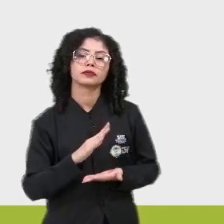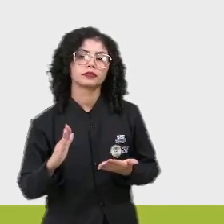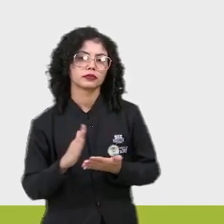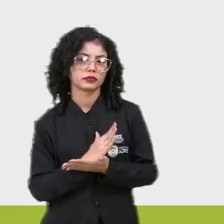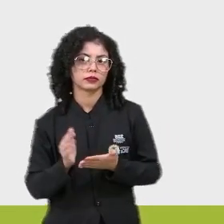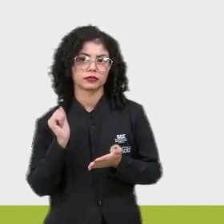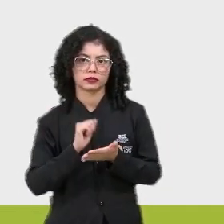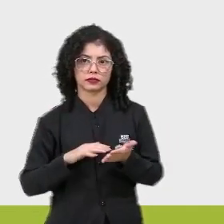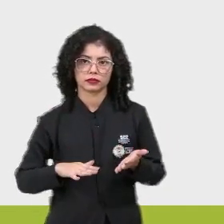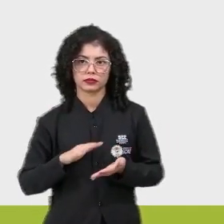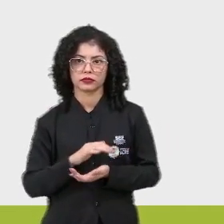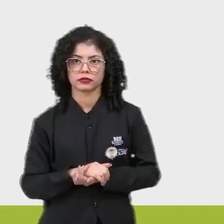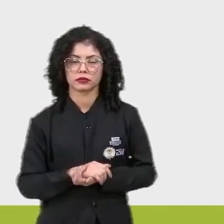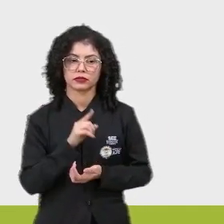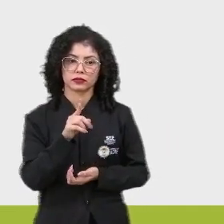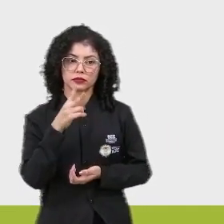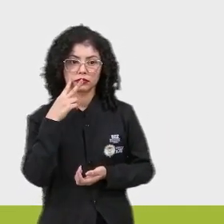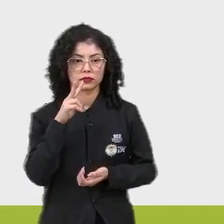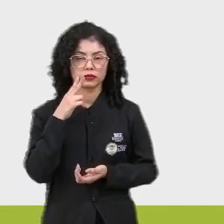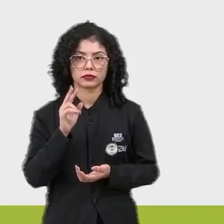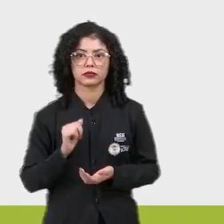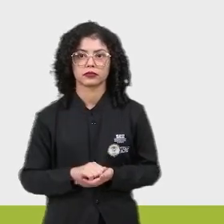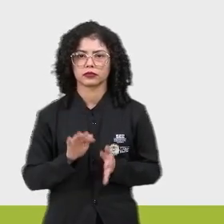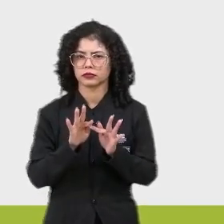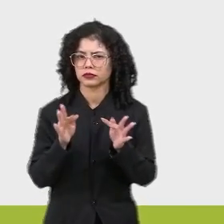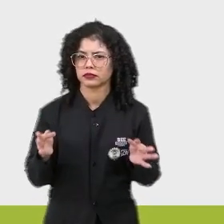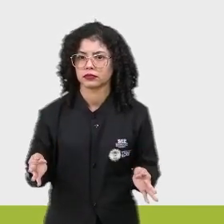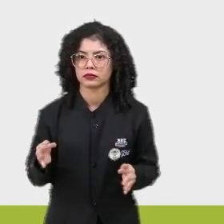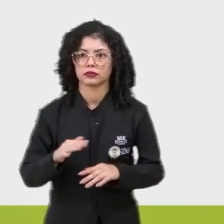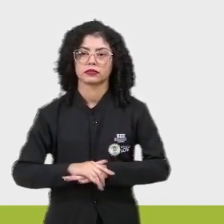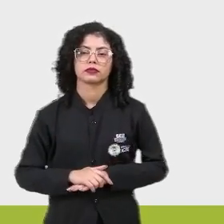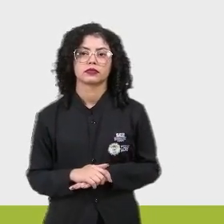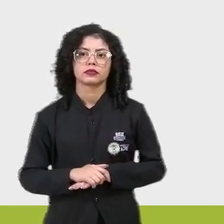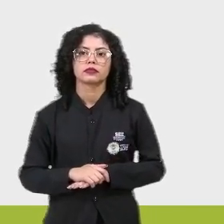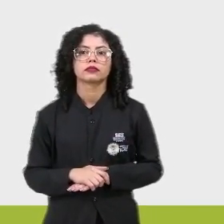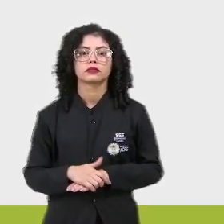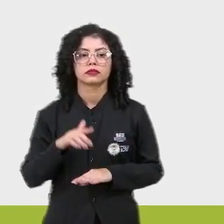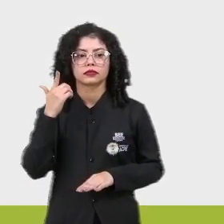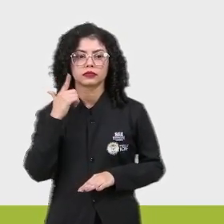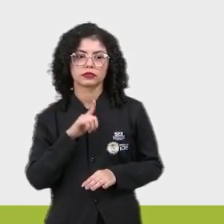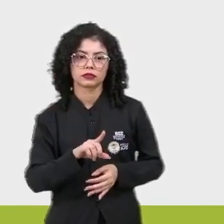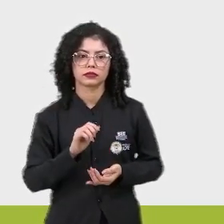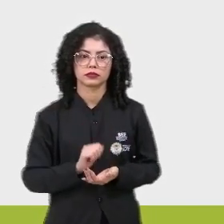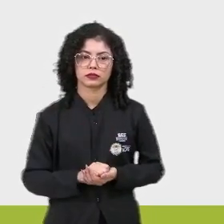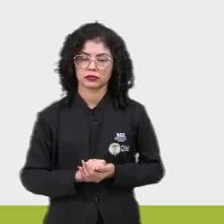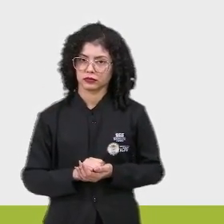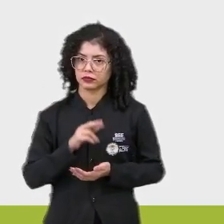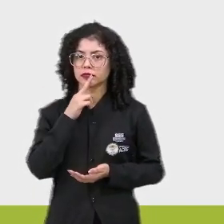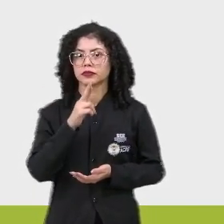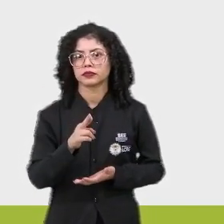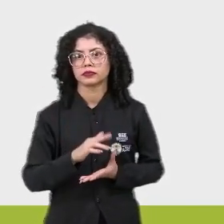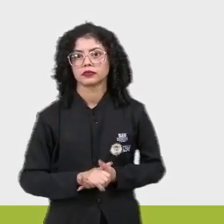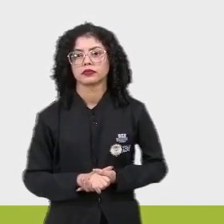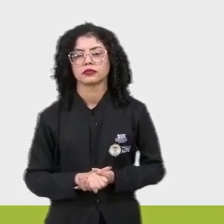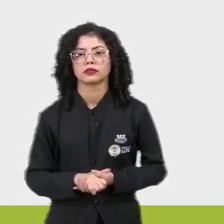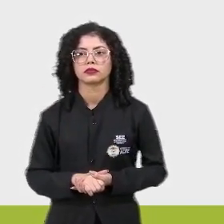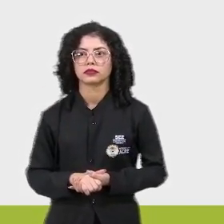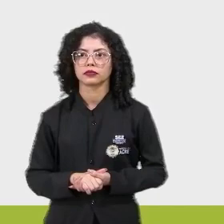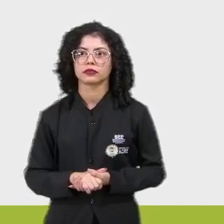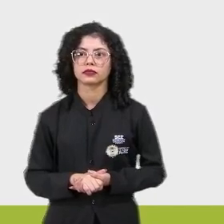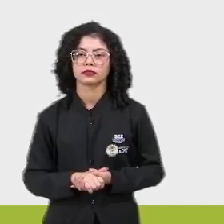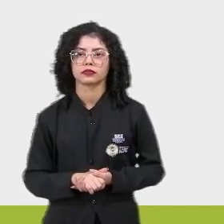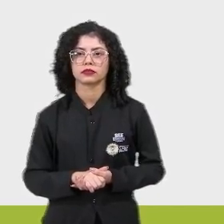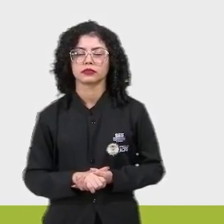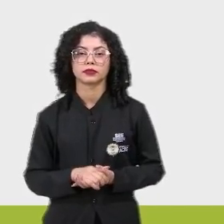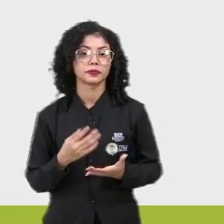algumas questões, para vocês observarem que é bem simples a gente conseguir aí resolver algumas